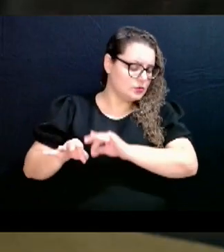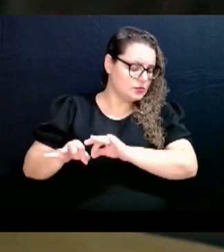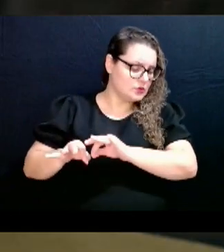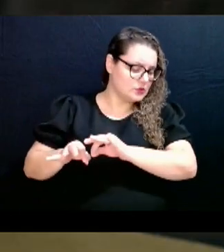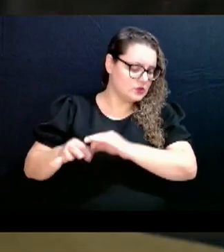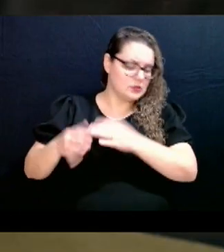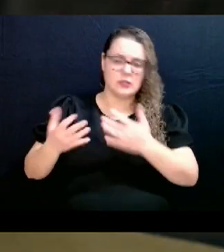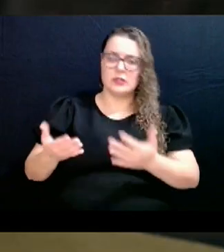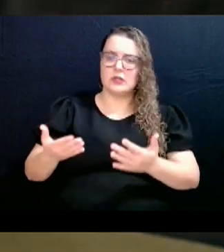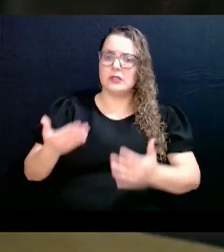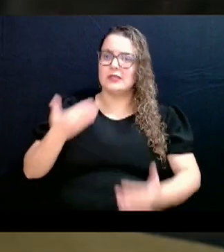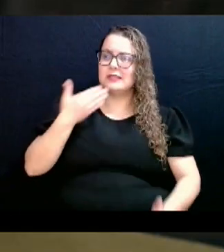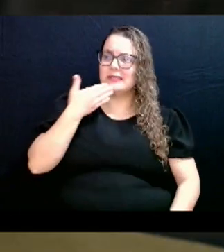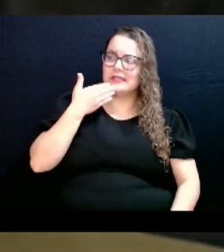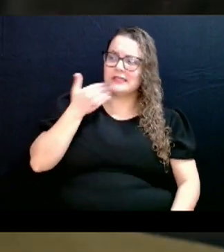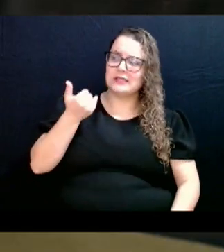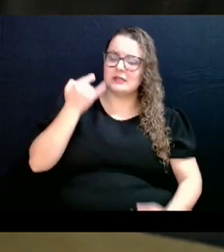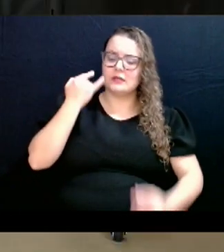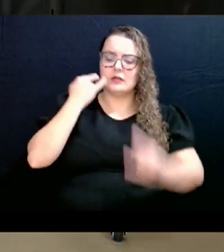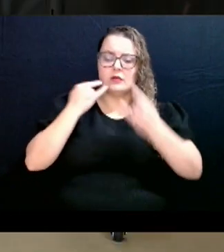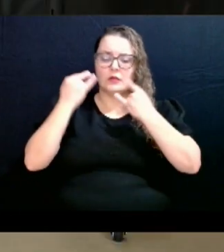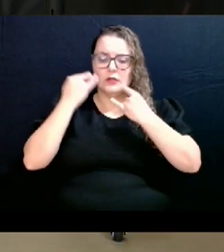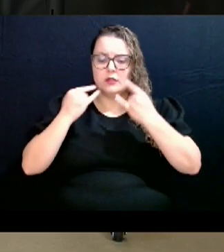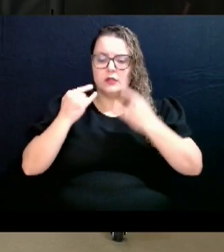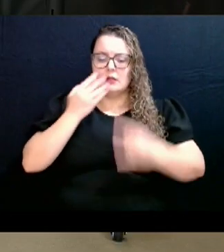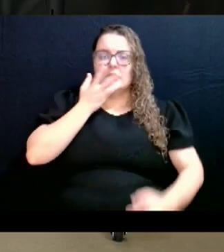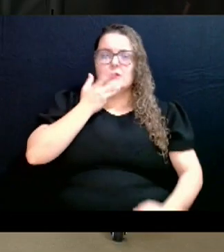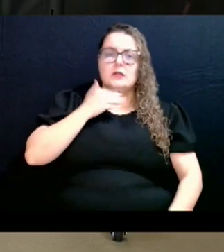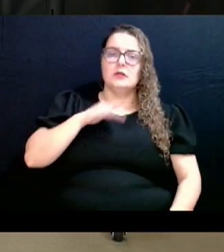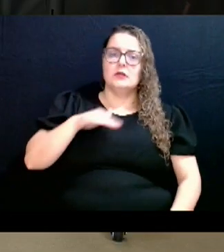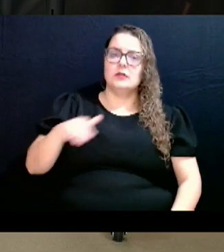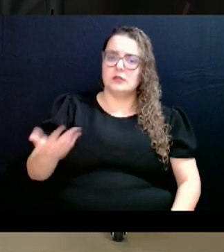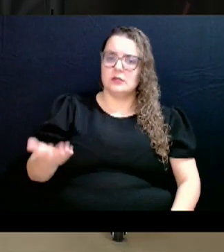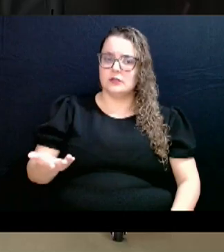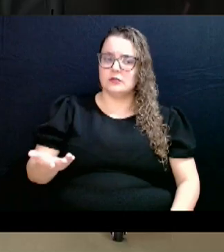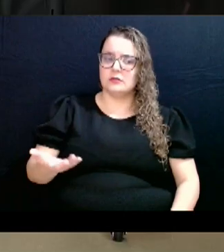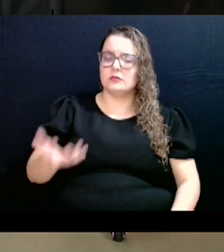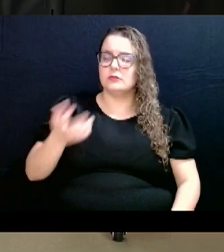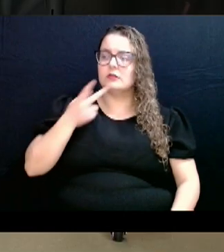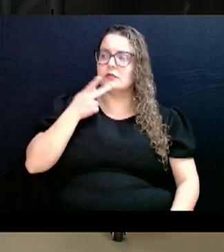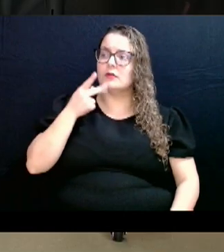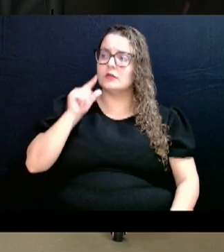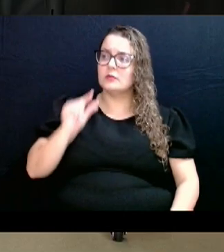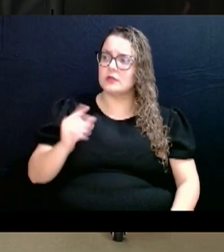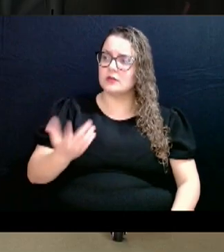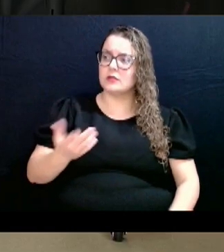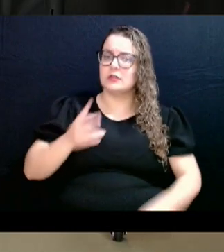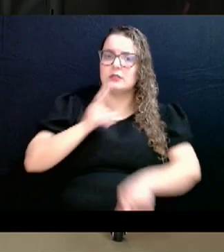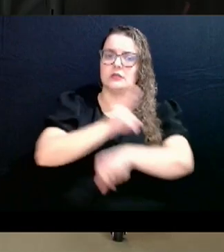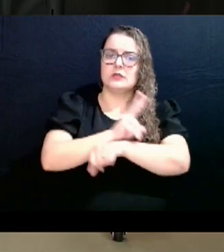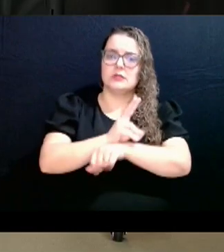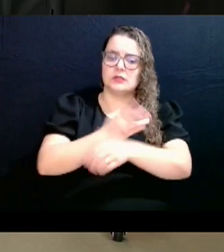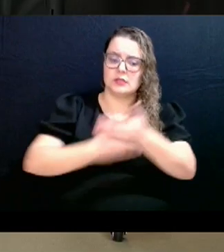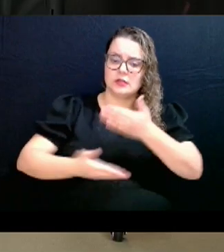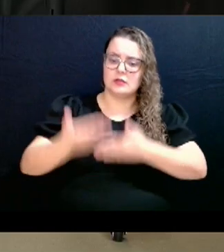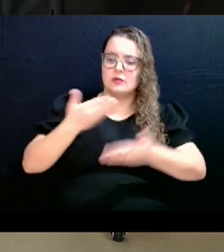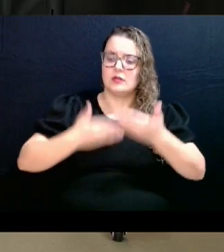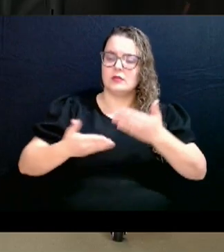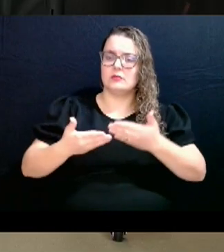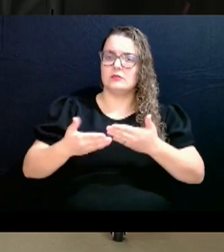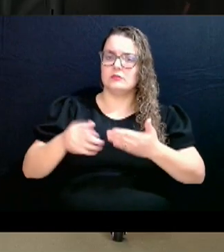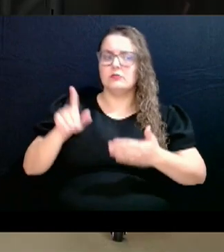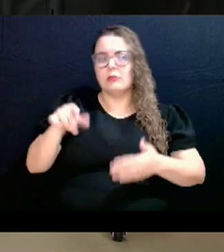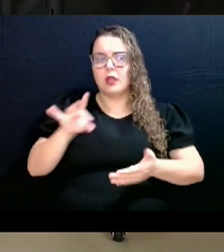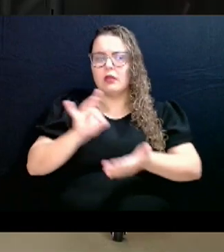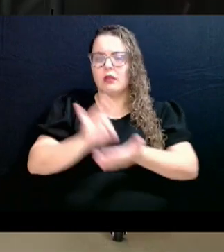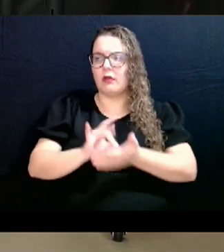melhor interesse da criança? E eu gostaria que você falasse um pouquinho dessa guarda compartilhada. Ela realmente